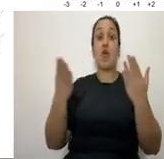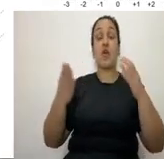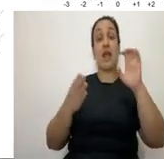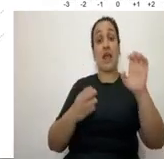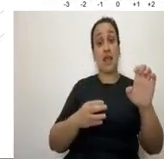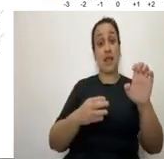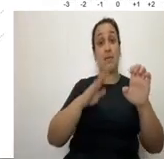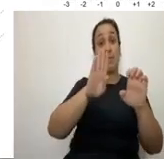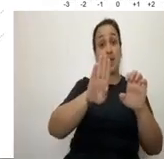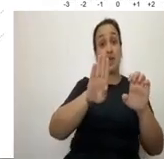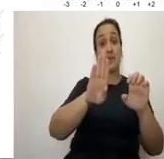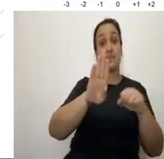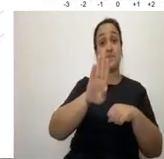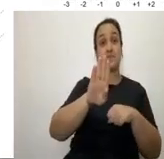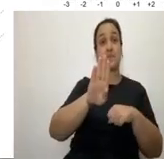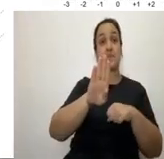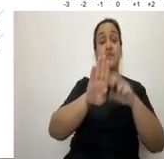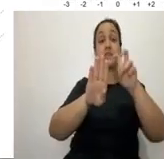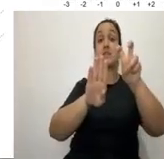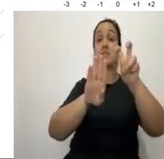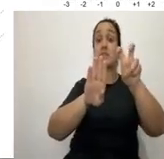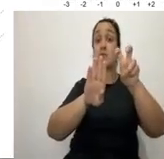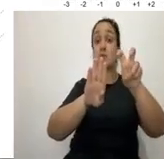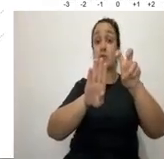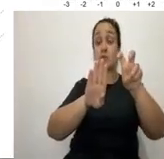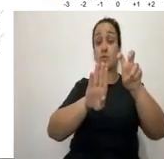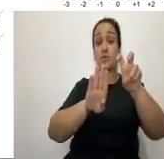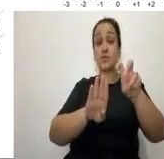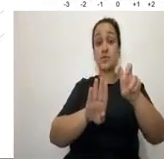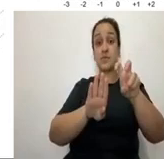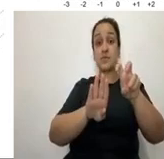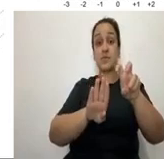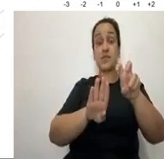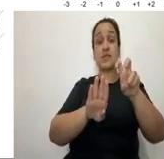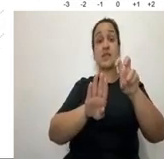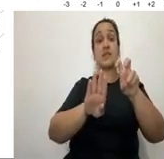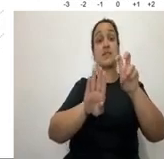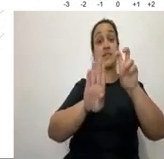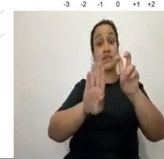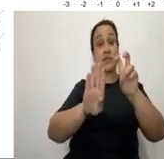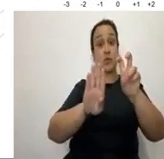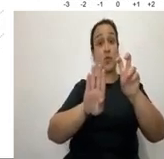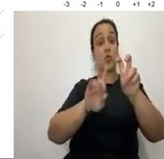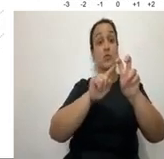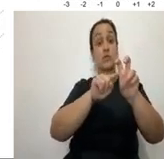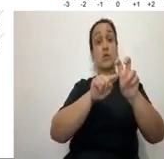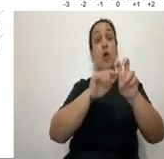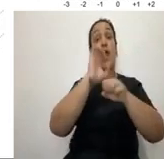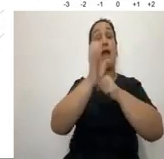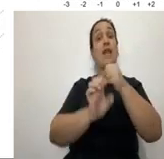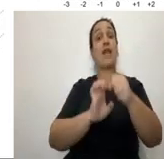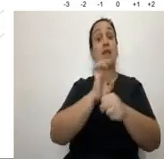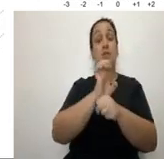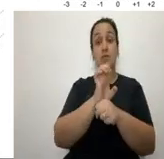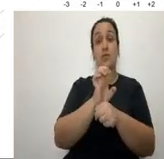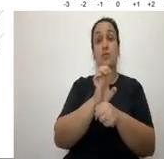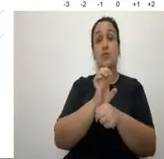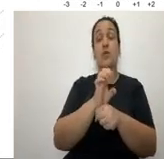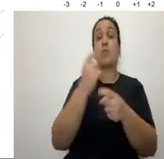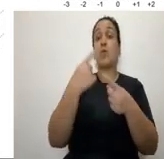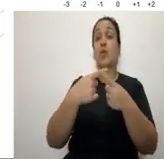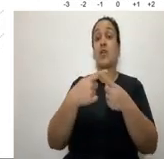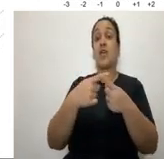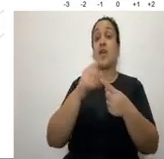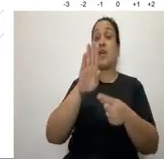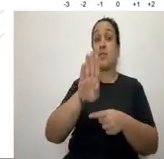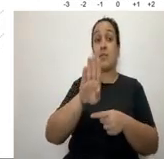passa então para o boro. O boro então tem número atômico 5 elétrons, porque não